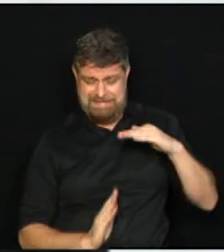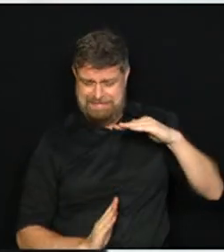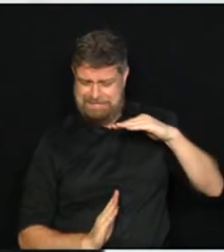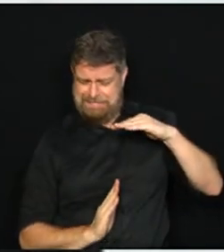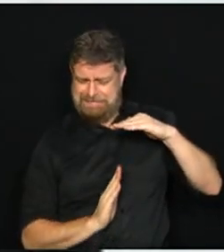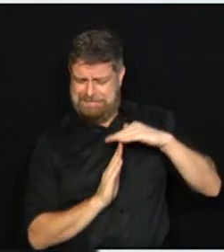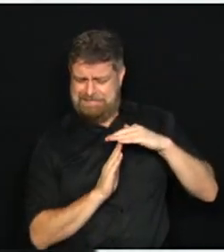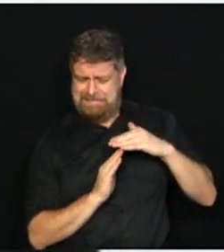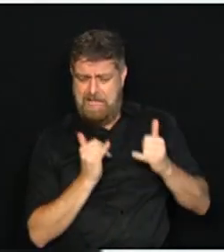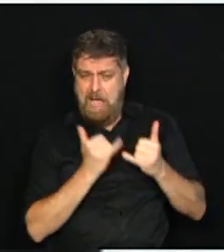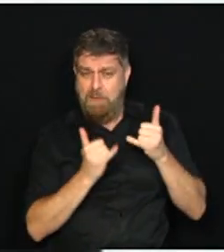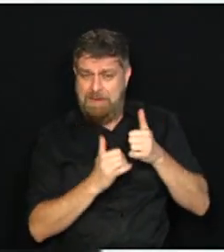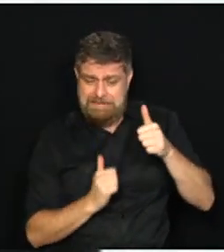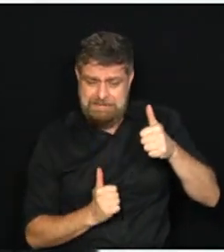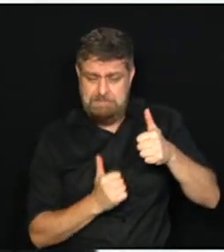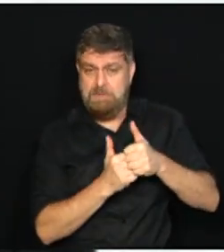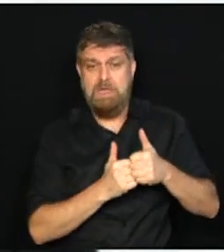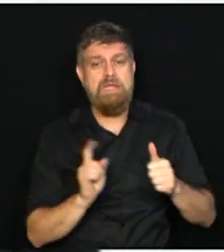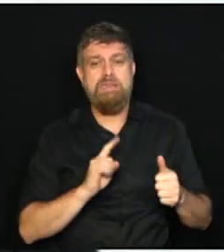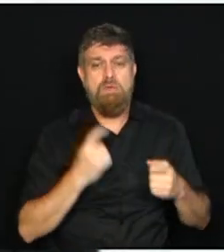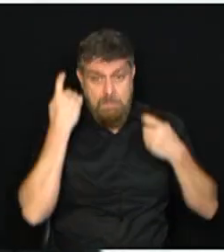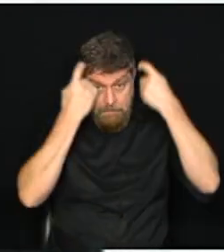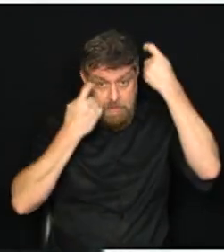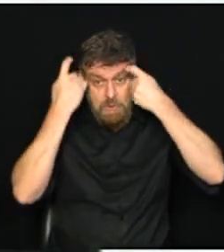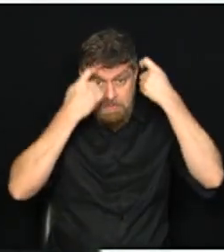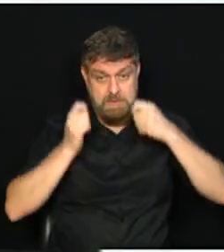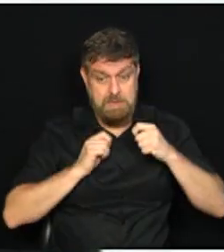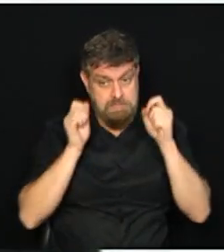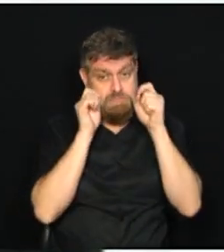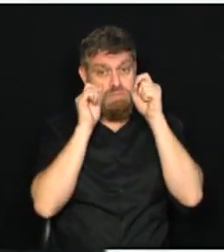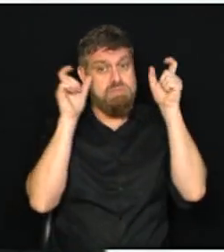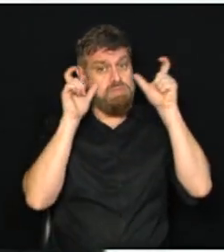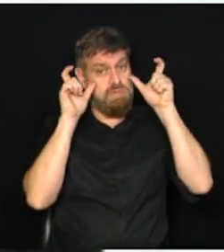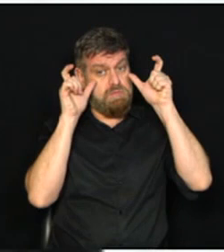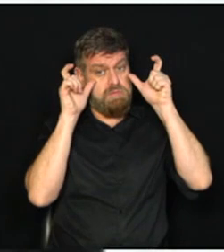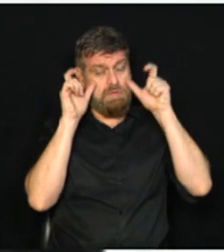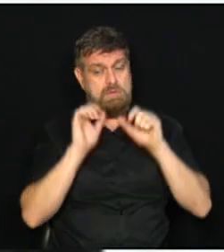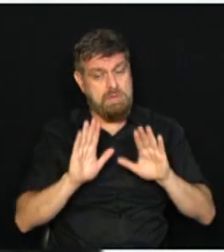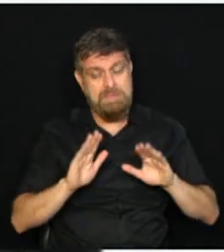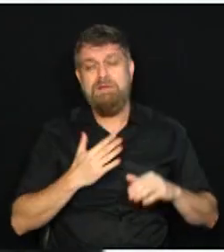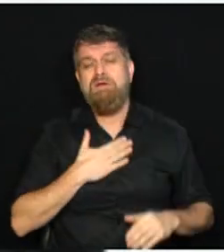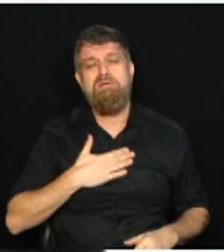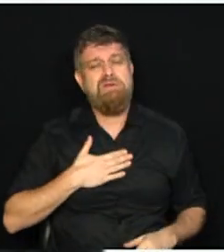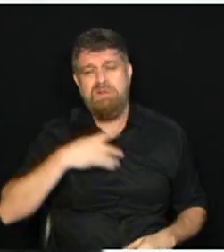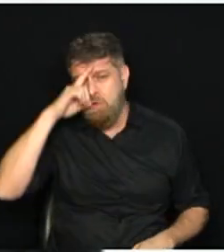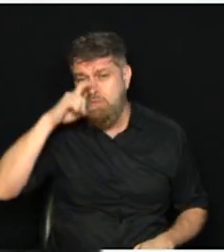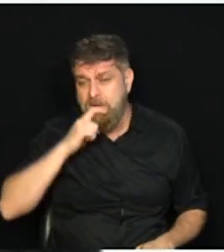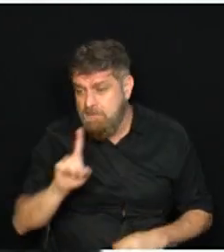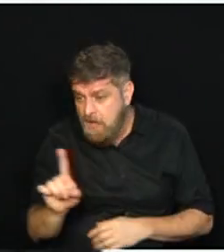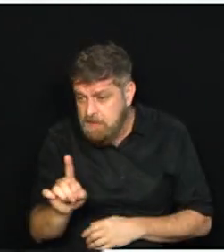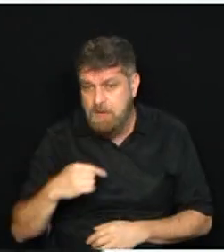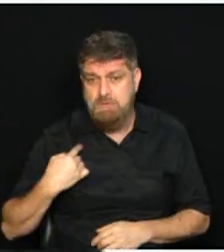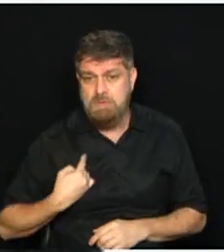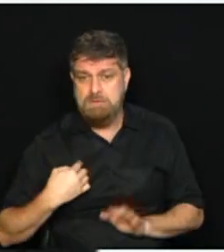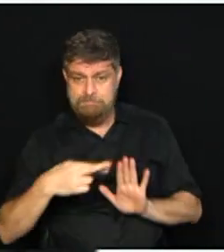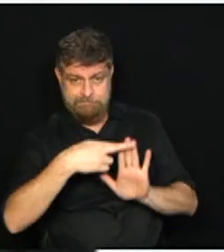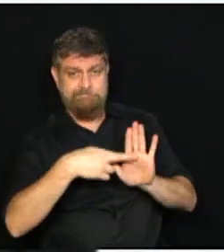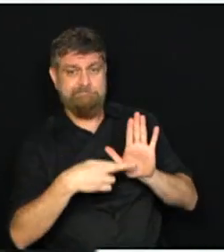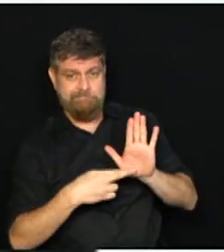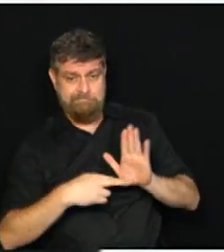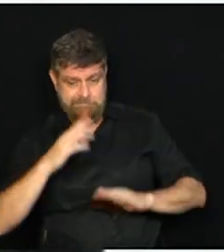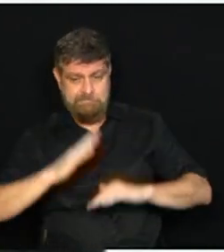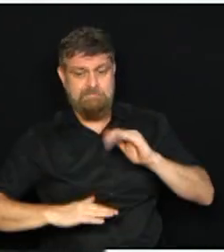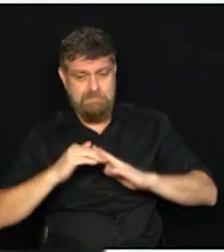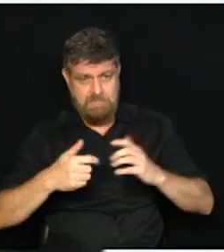é preocupante, não é para relaxar, tem luz amarela acesa, e isso nos leva a tomar algumas precauções. Então, acho